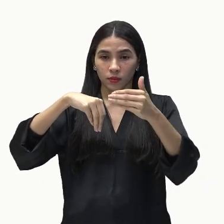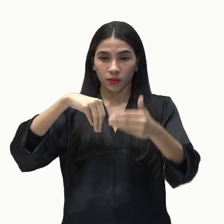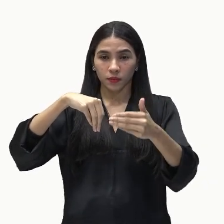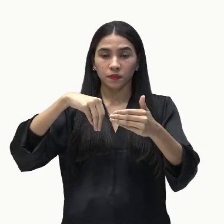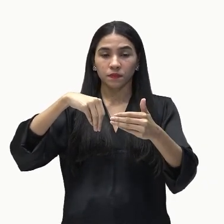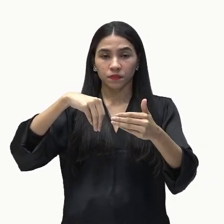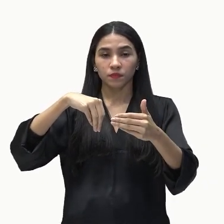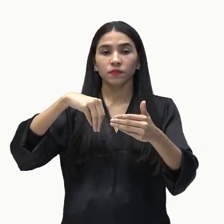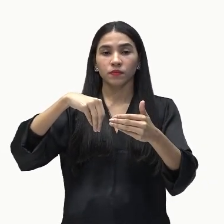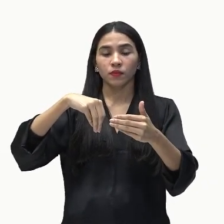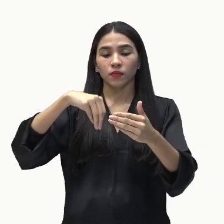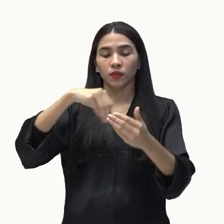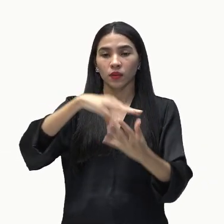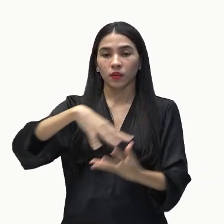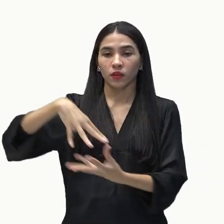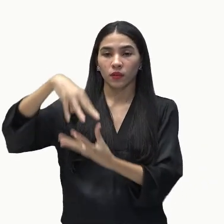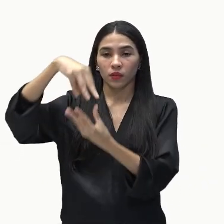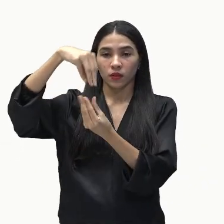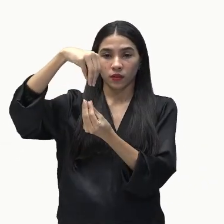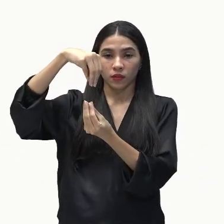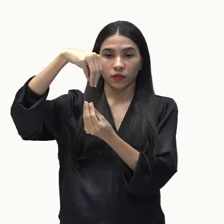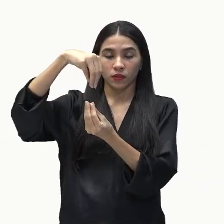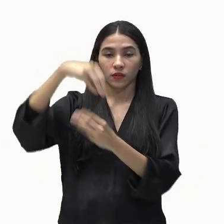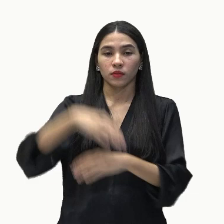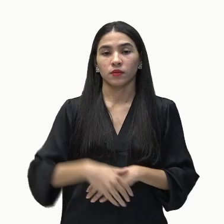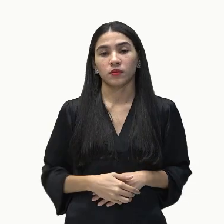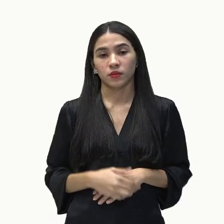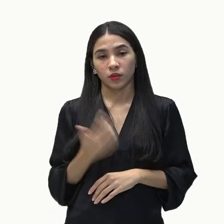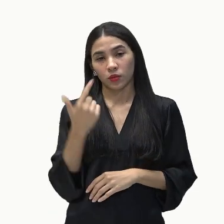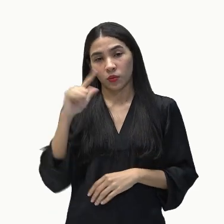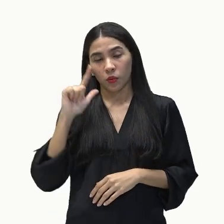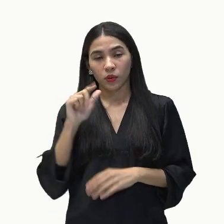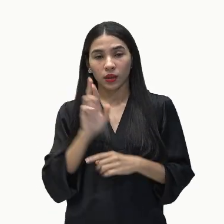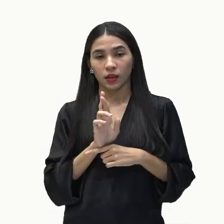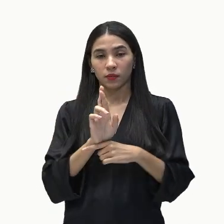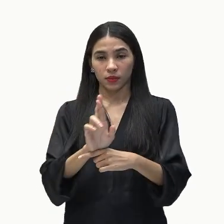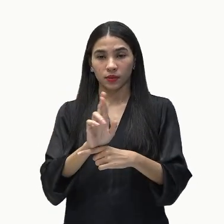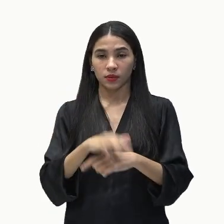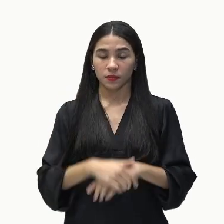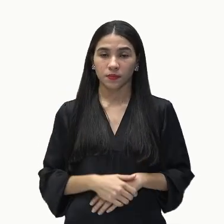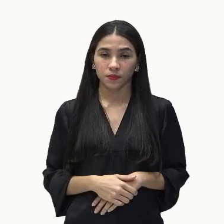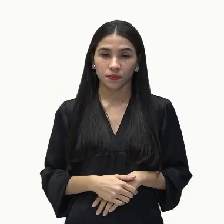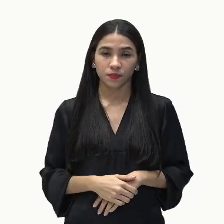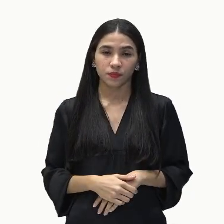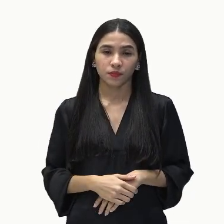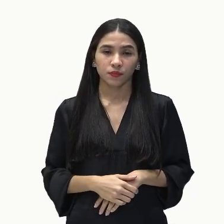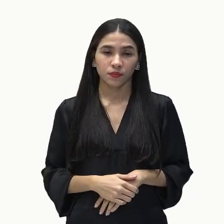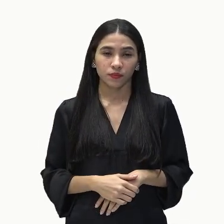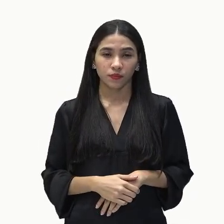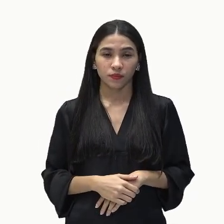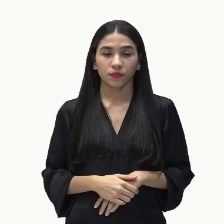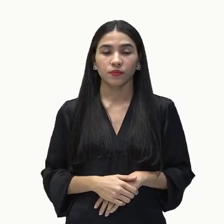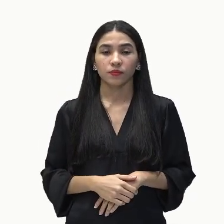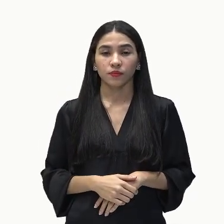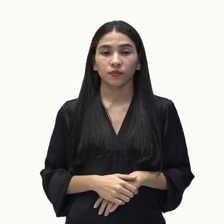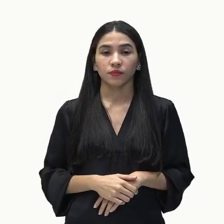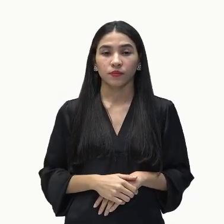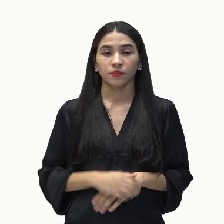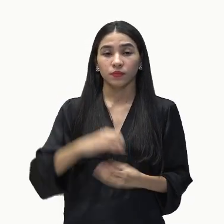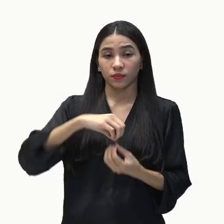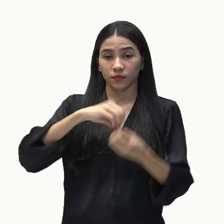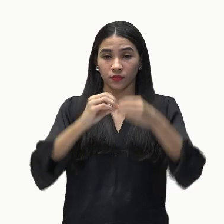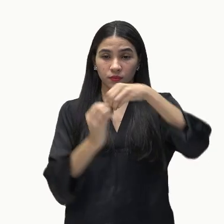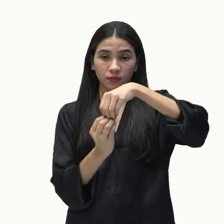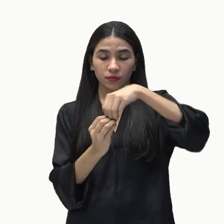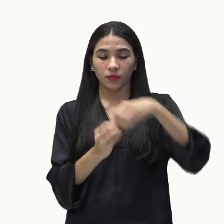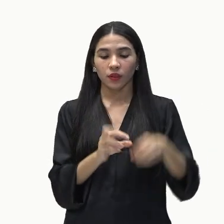e assim se tornar um indivíduo adulto. A outra representação aqui de reprodução assexuada é a